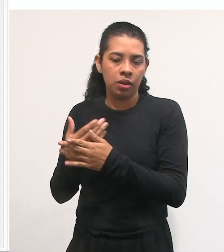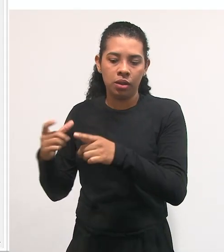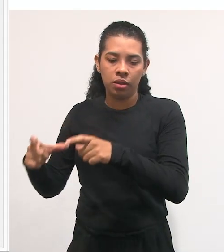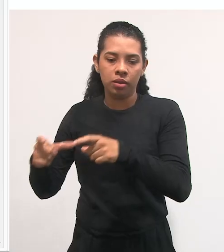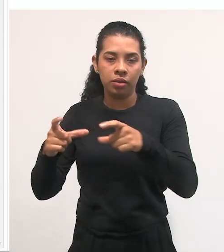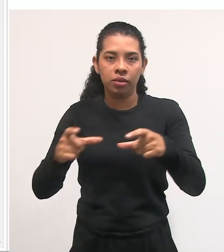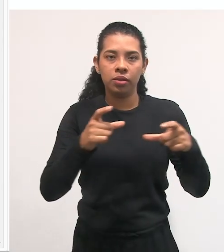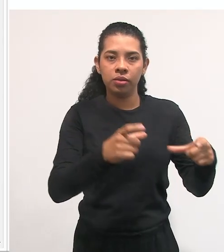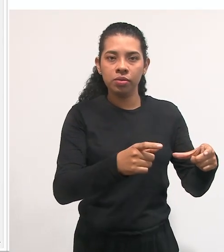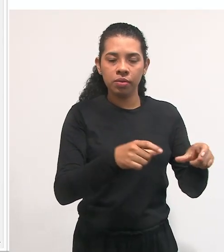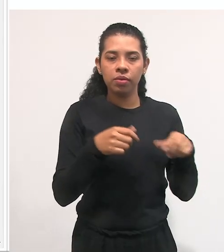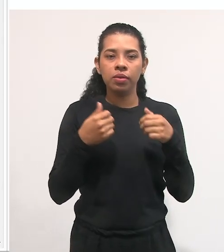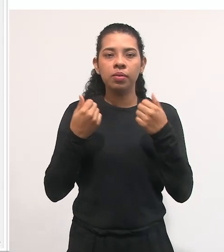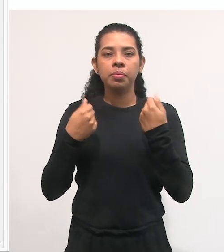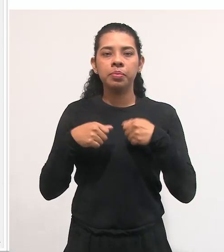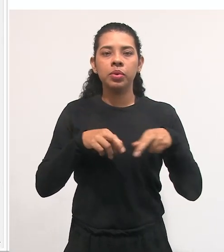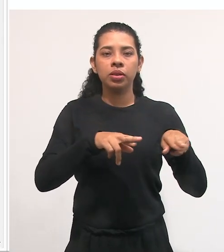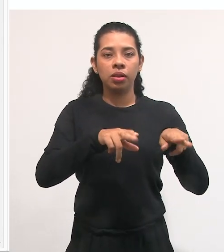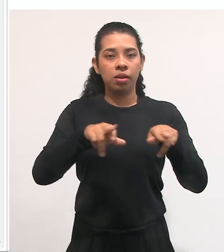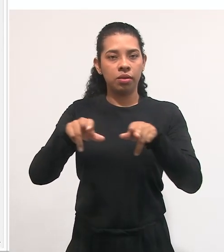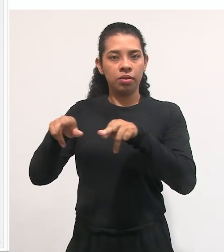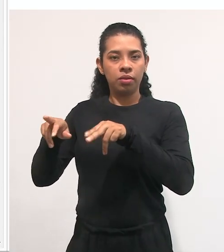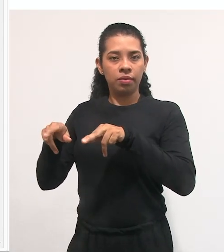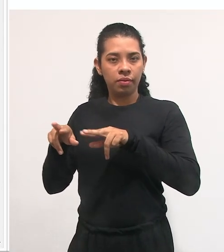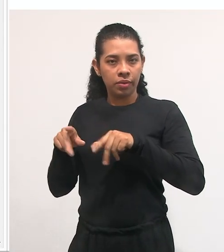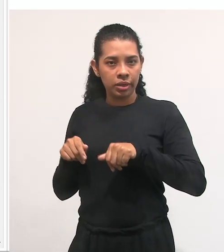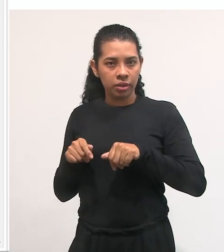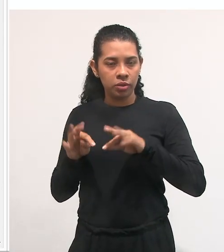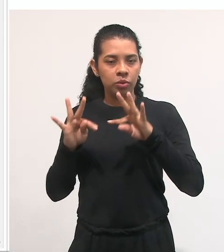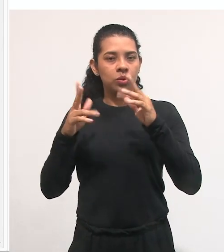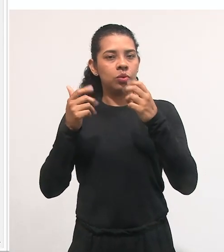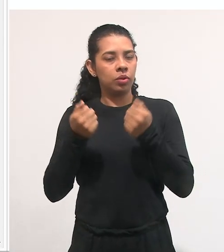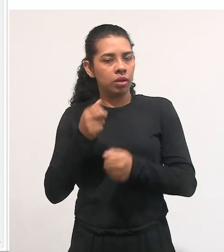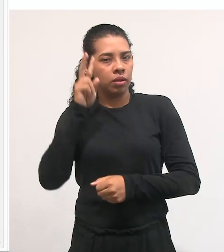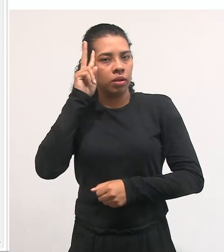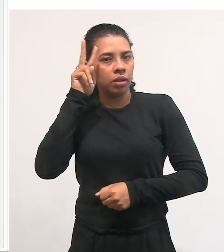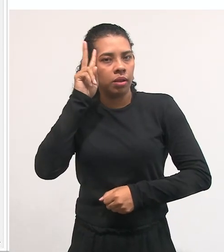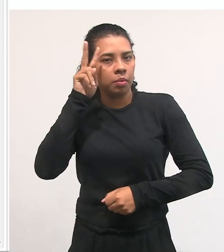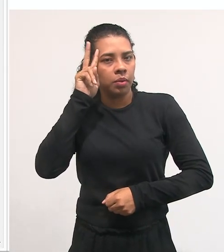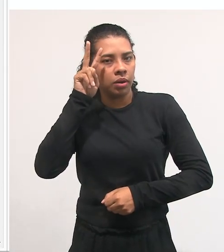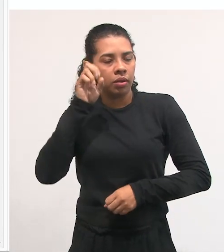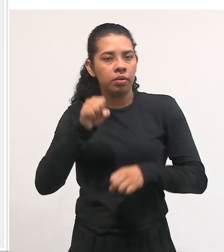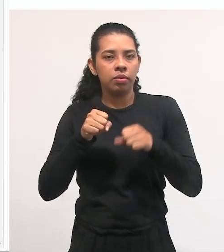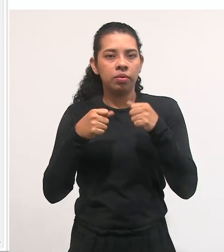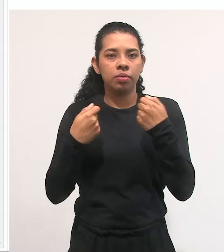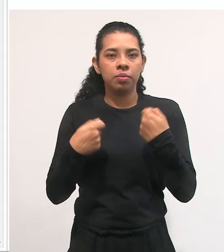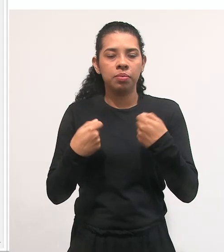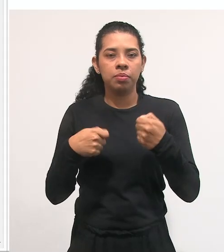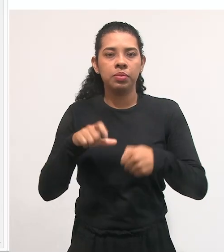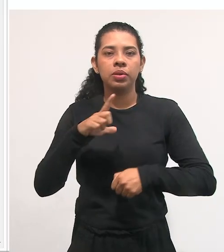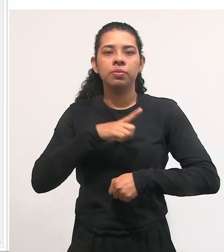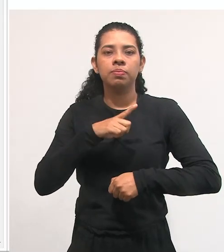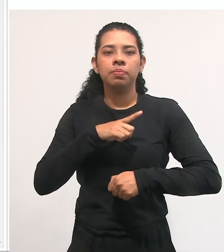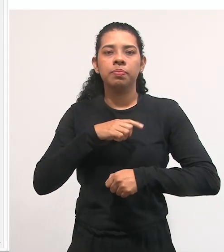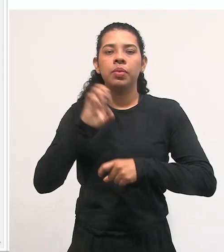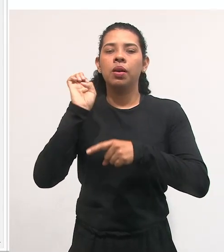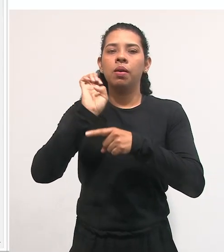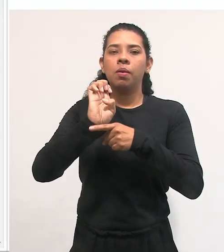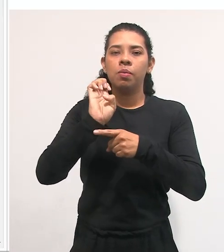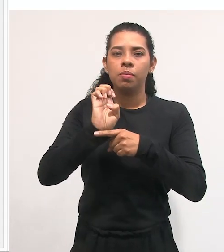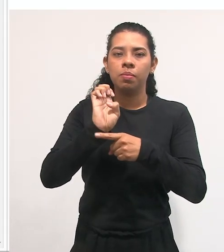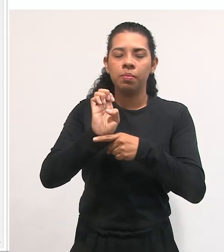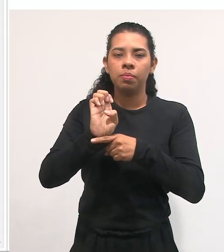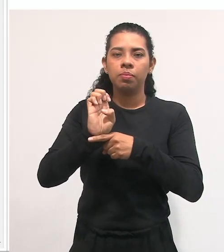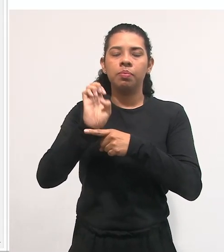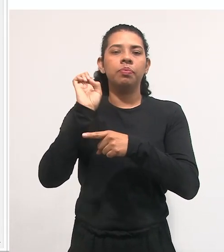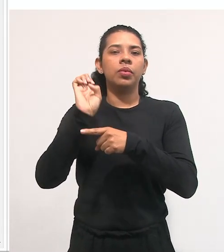parte diversificada, exigida pelas características regionais e locais da sociedade, da cultura, da economia